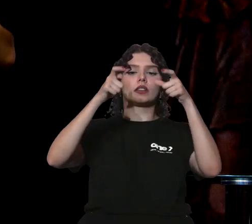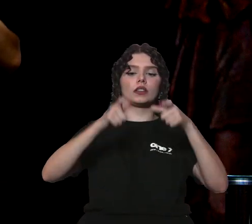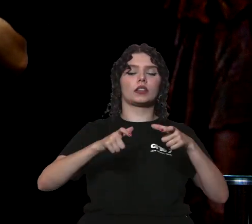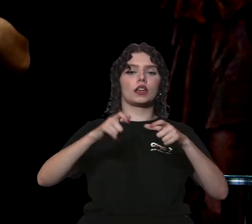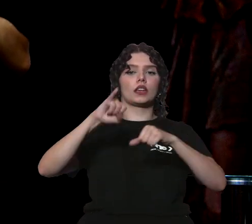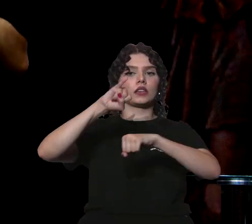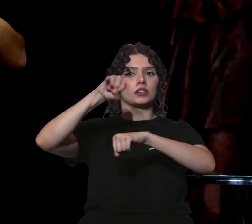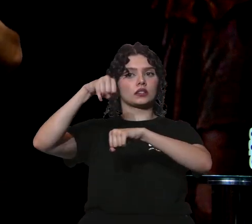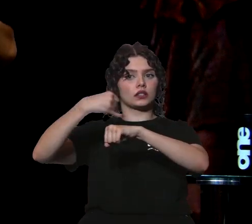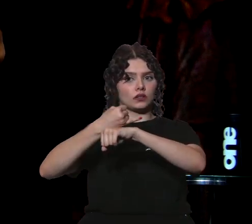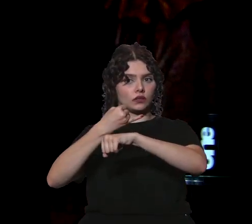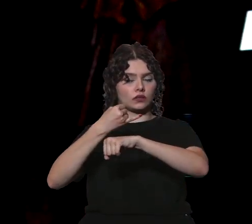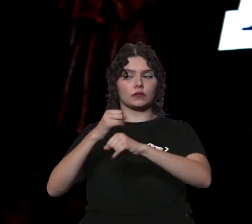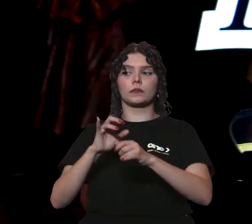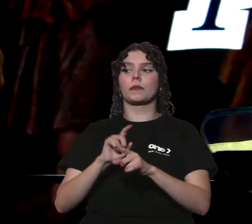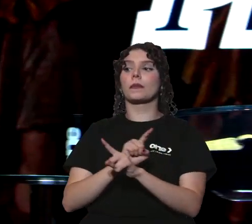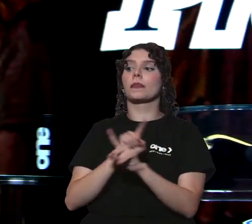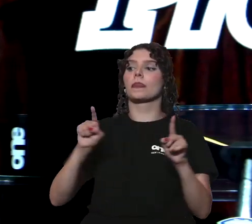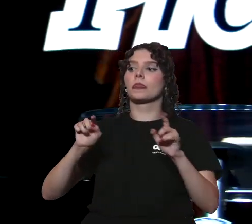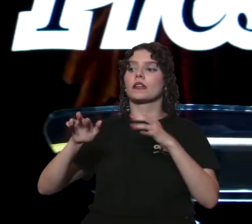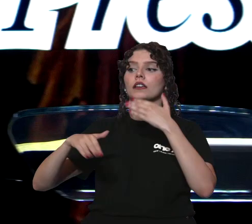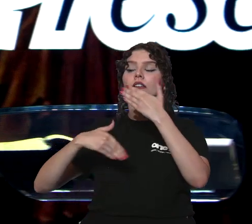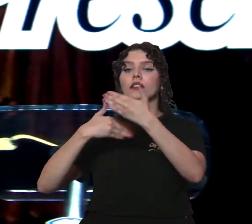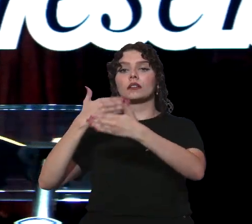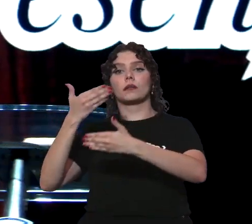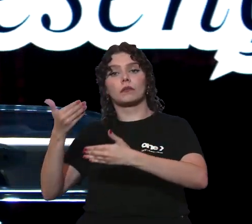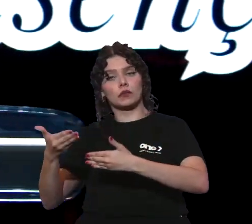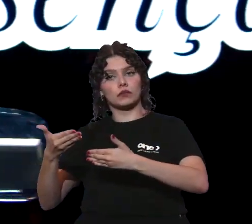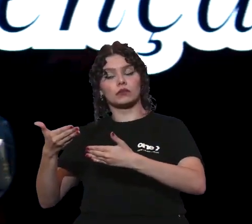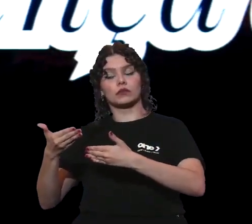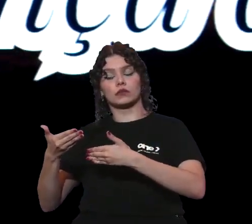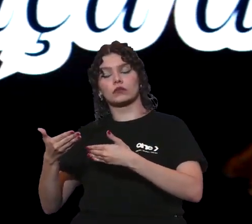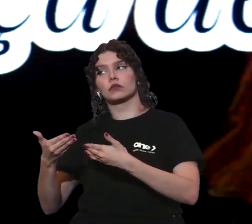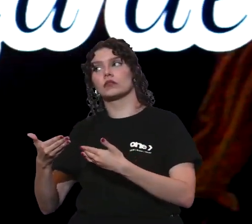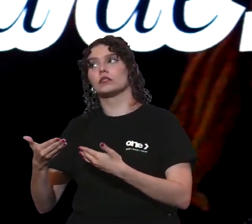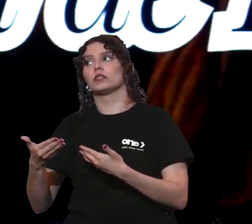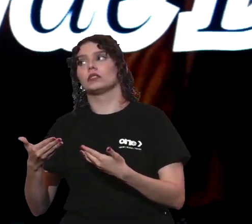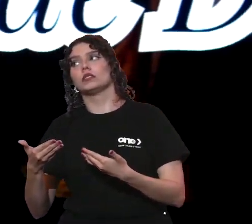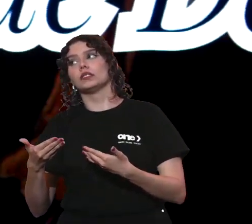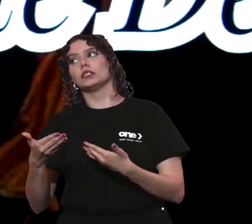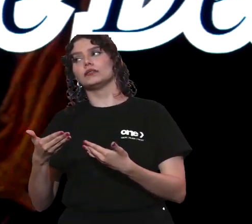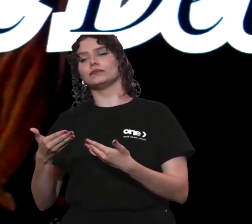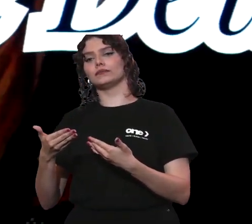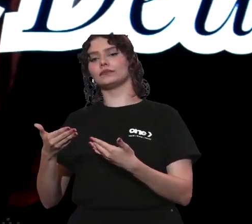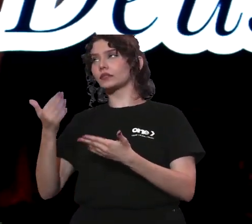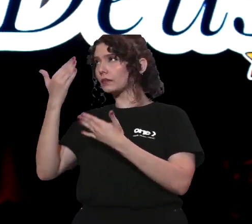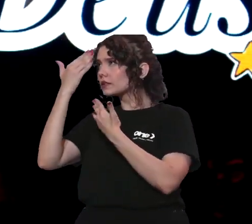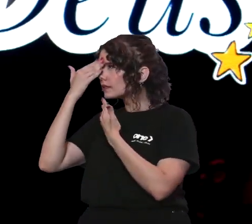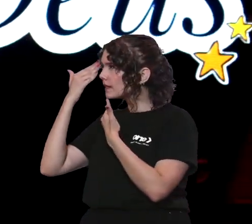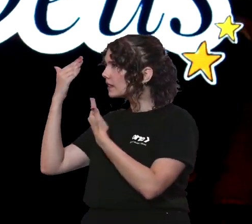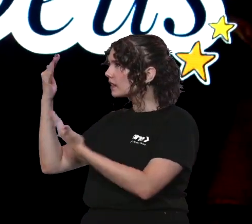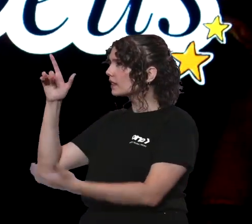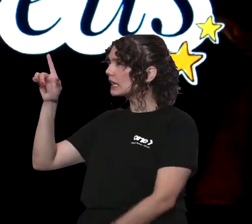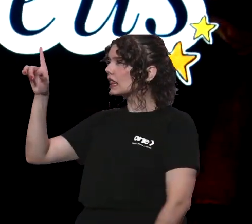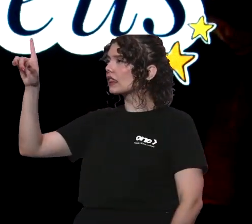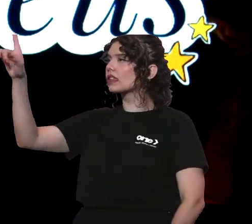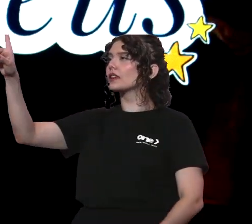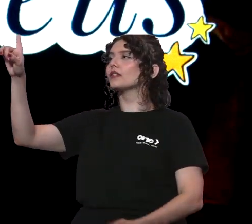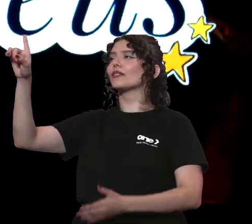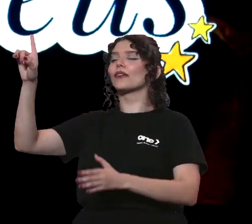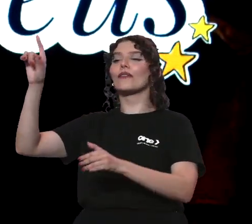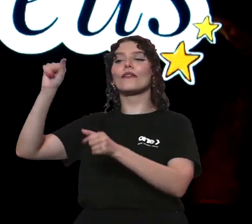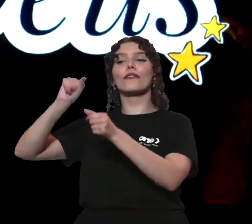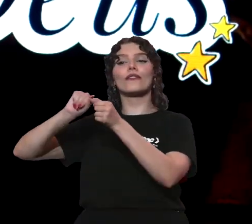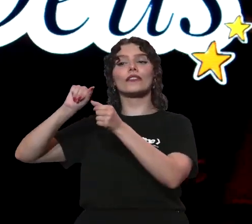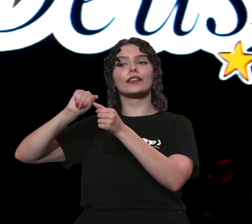povo. Mas depois disso, ele começa a agradecer a Deus por tudo que Deus havia